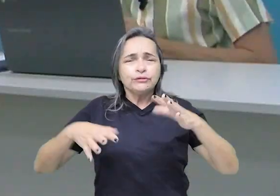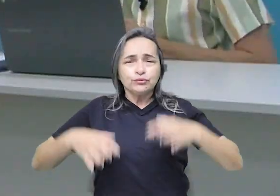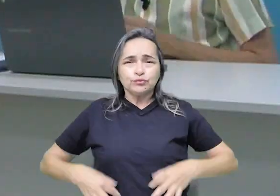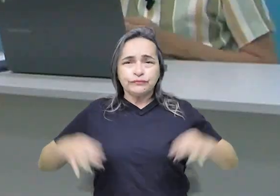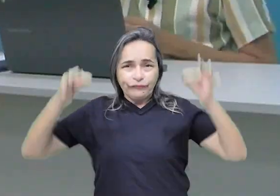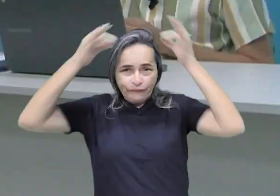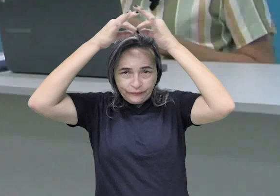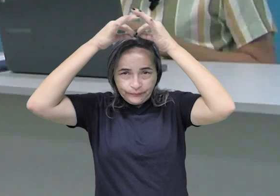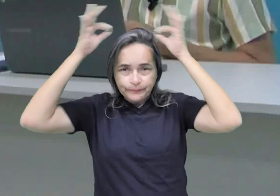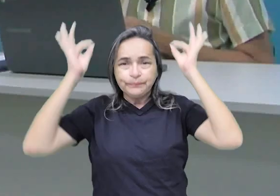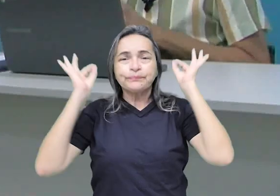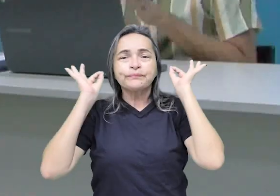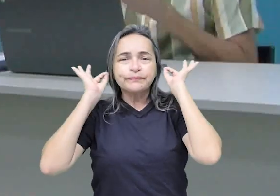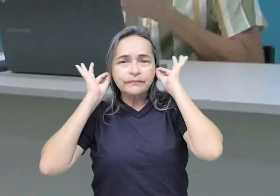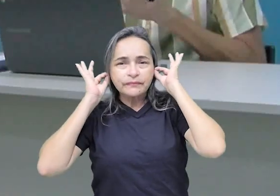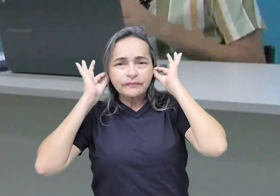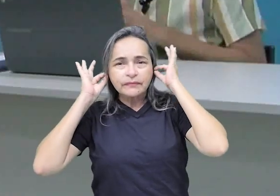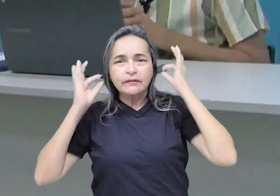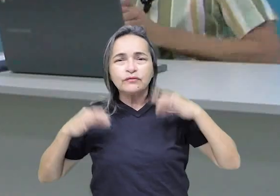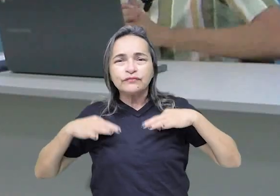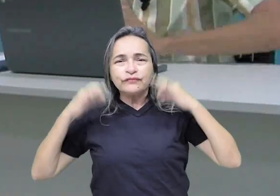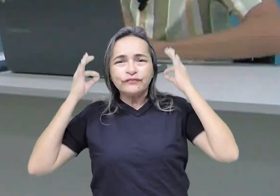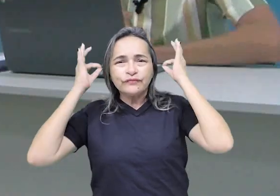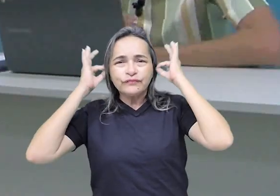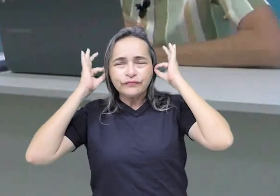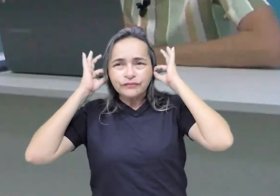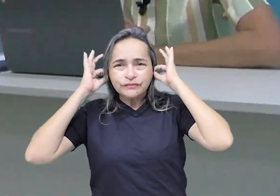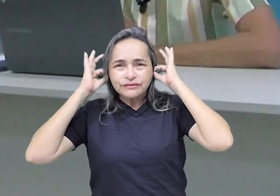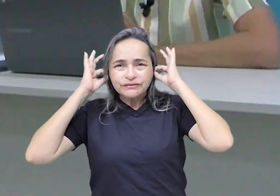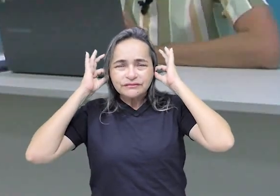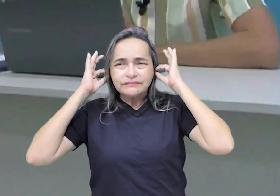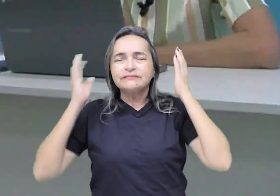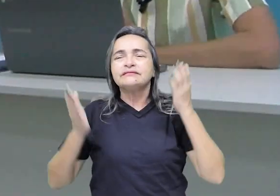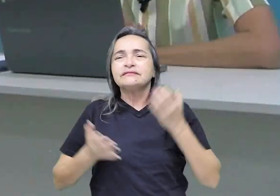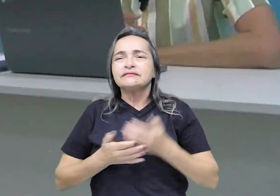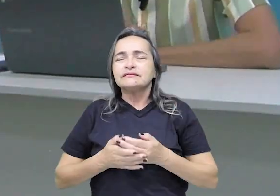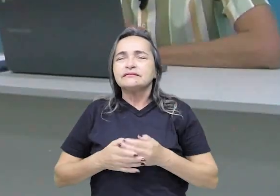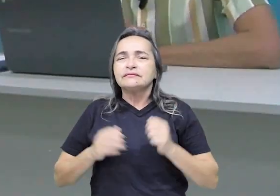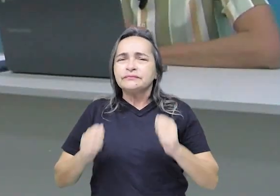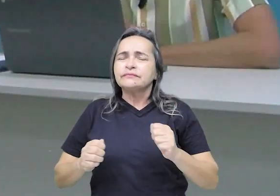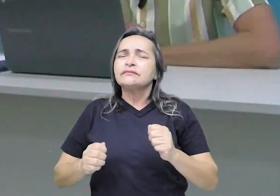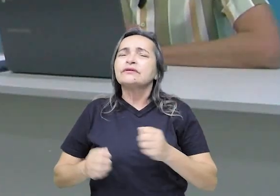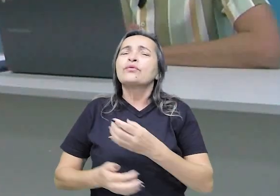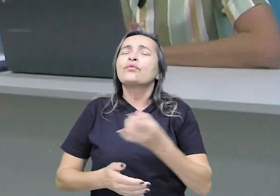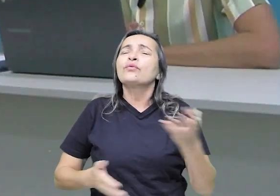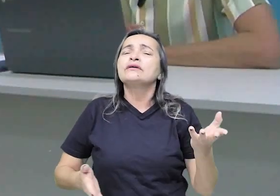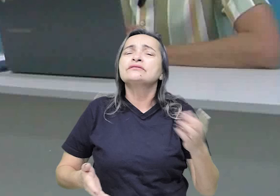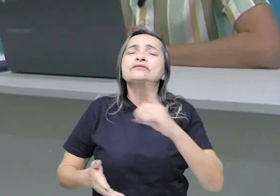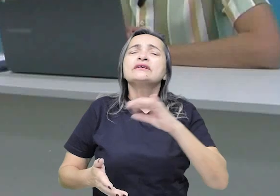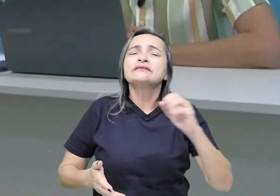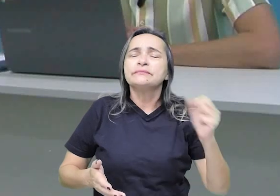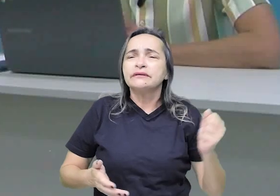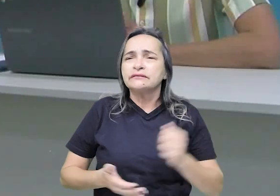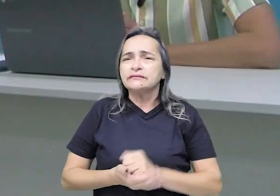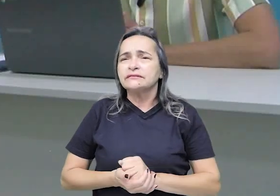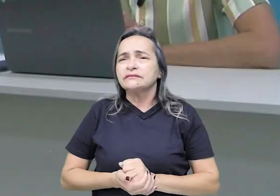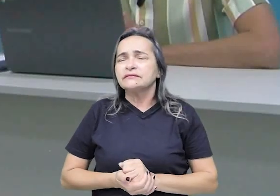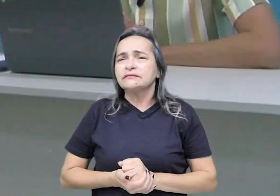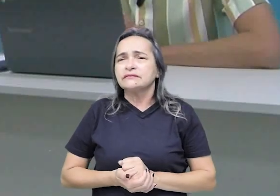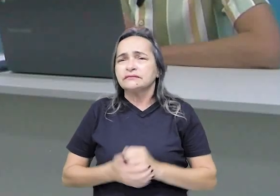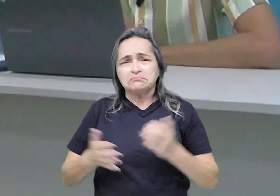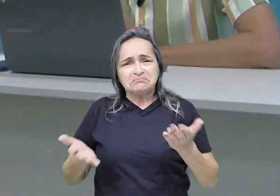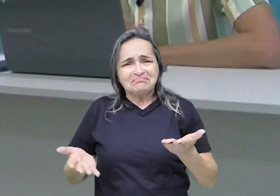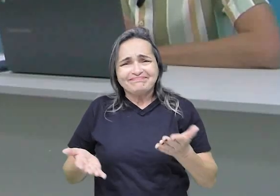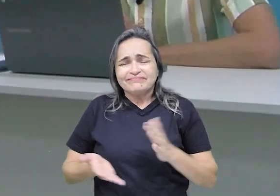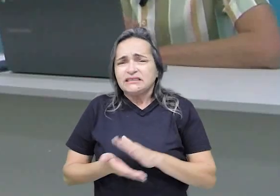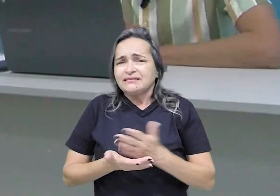nosso celular, ele pode chegar até quantos decibéis em média, você sabe dizer? Eu acompanhei um tempo, hoje em dia eu não sei mais, porque hoje em dia a